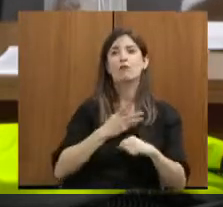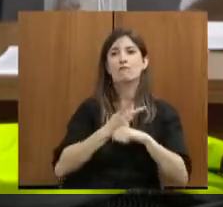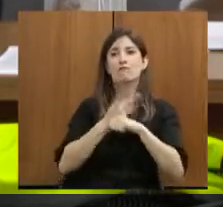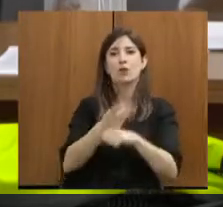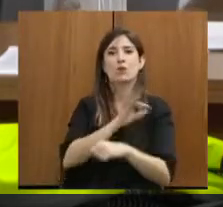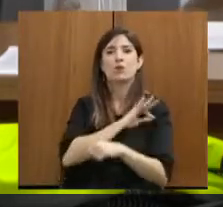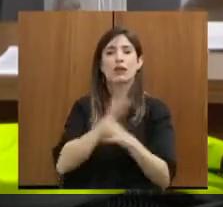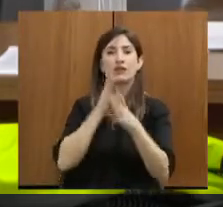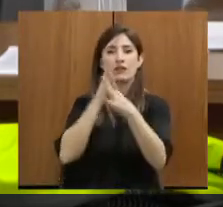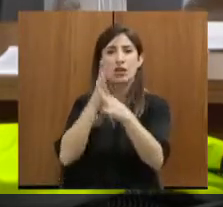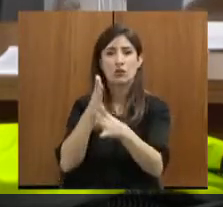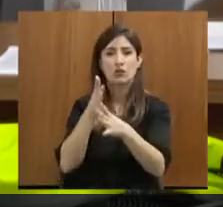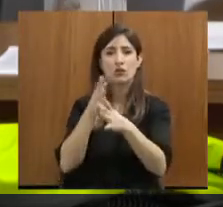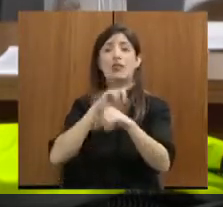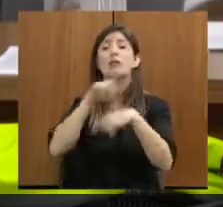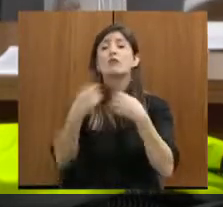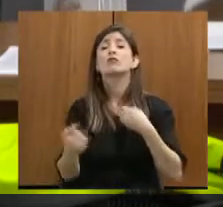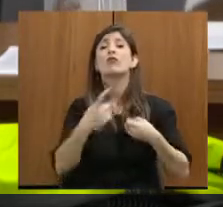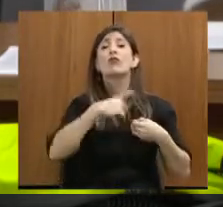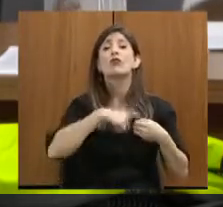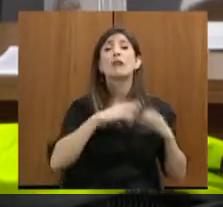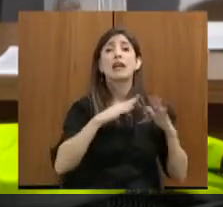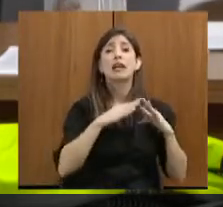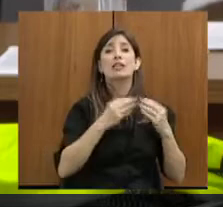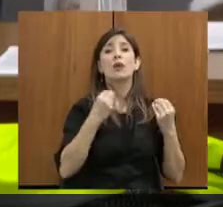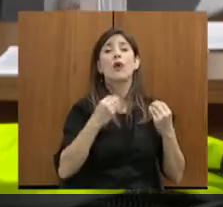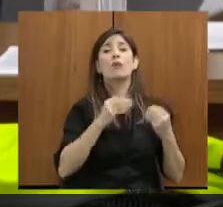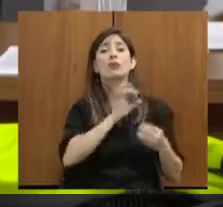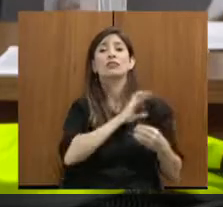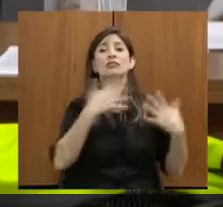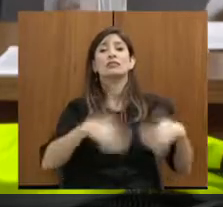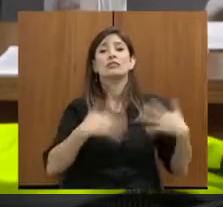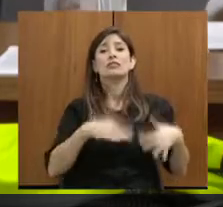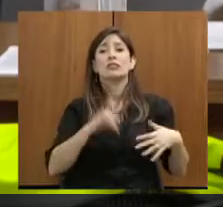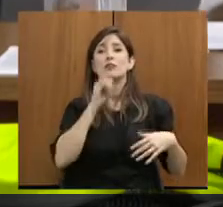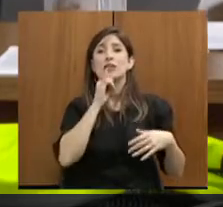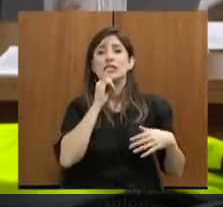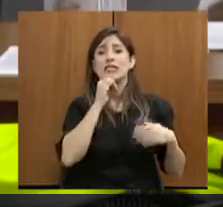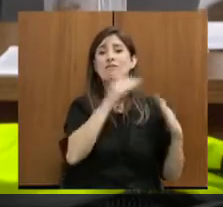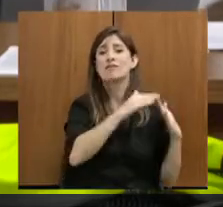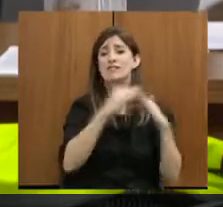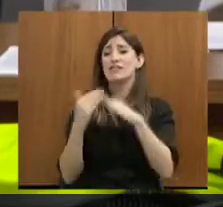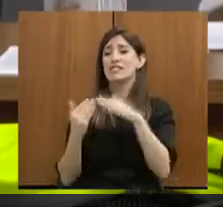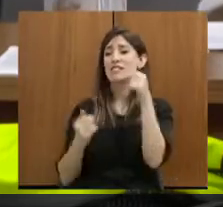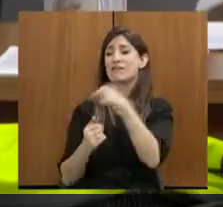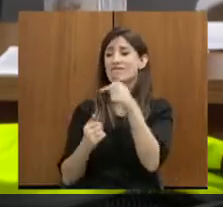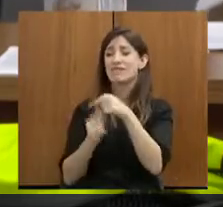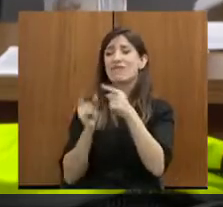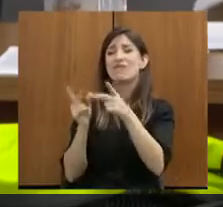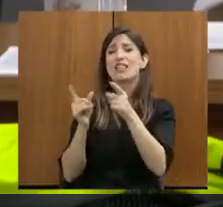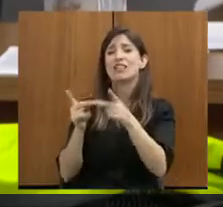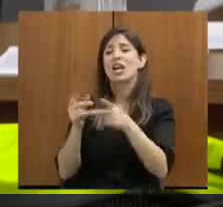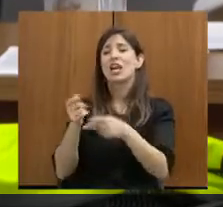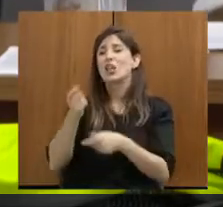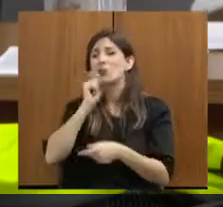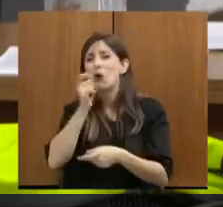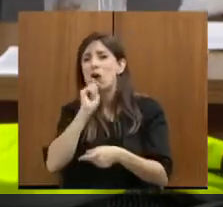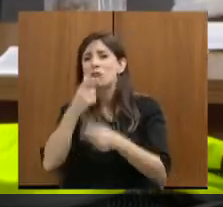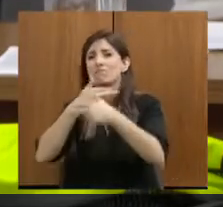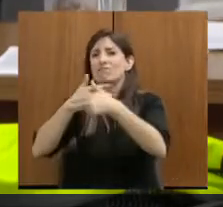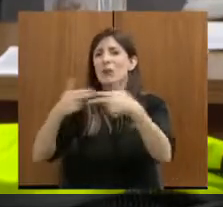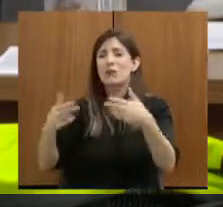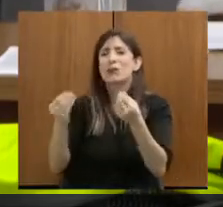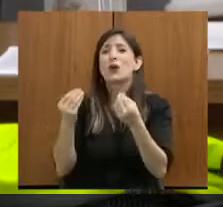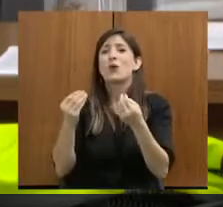e você vai denunciar a boca que tá ali vendendo droga do seu lado ali como você vai voltar para casa aí na volta da casa você